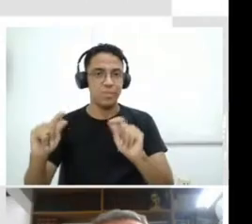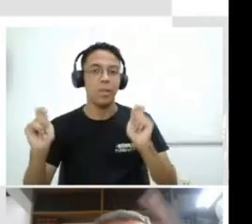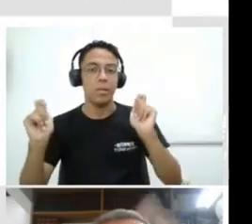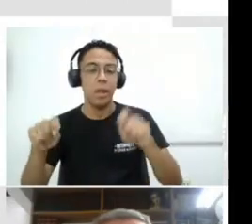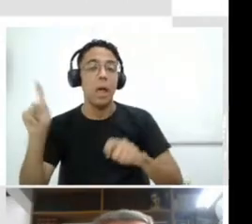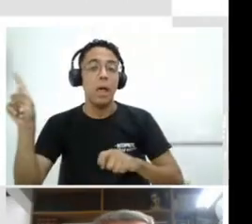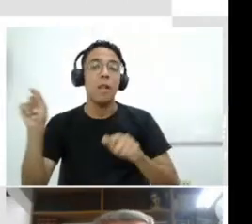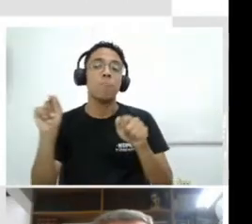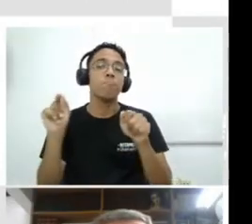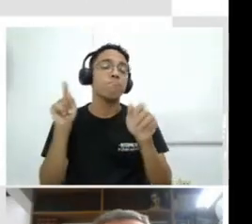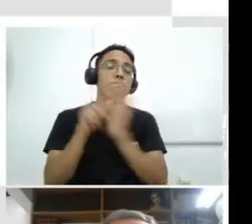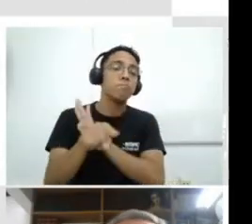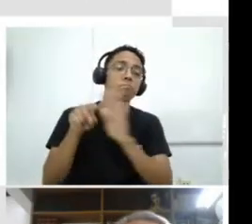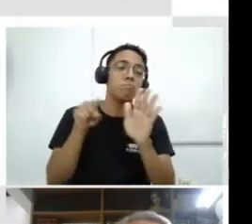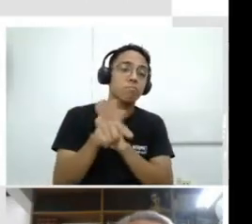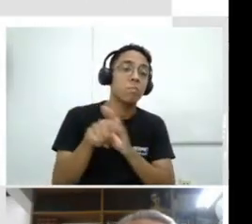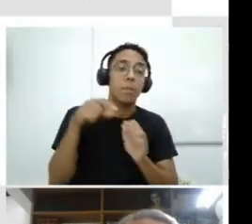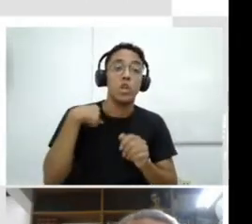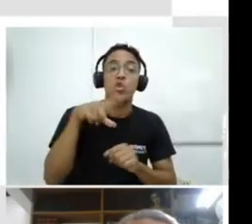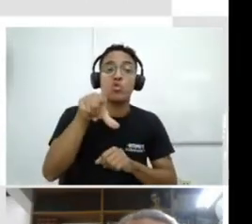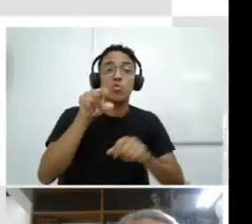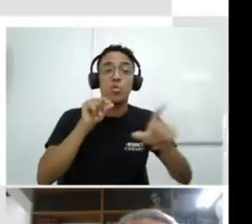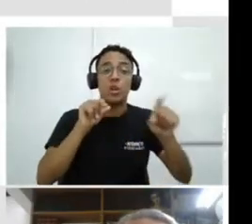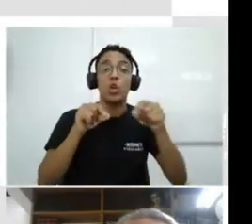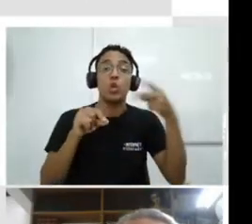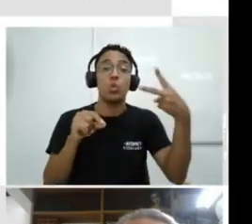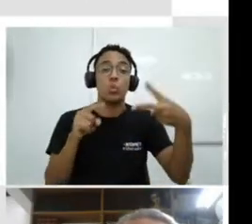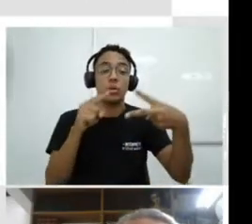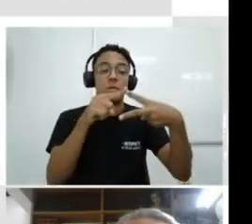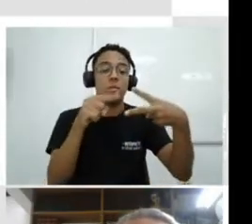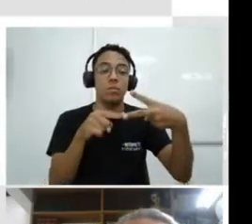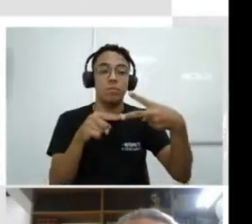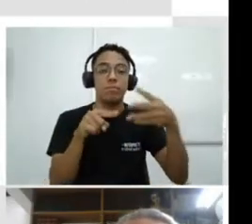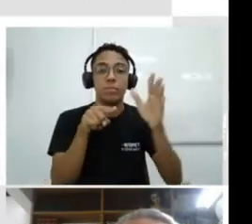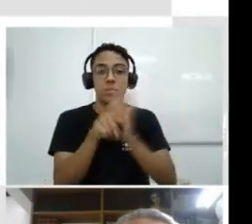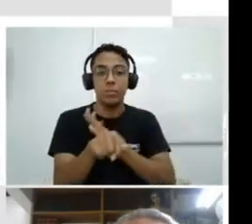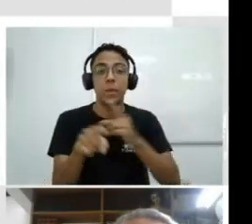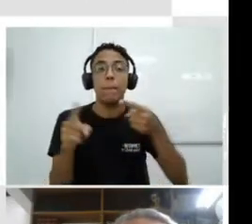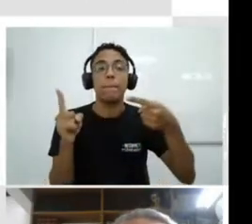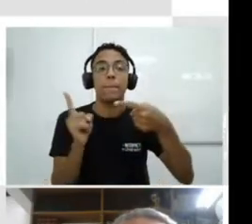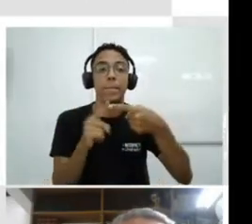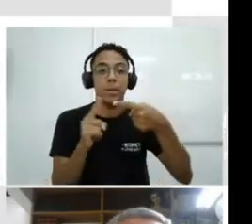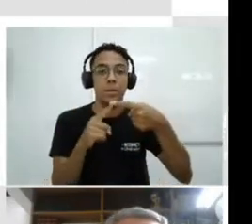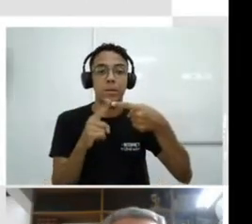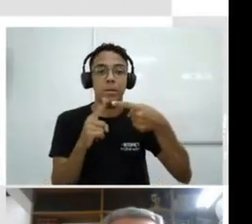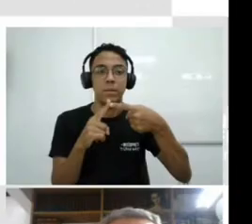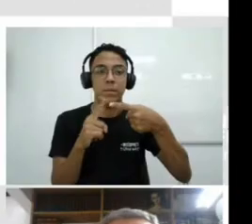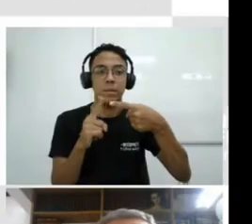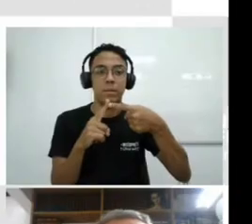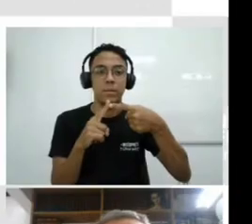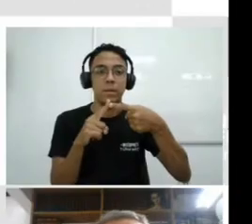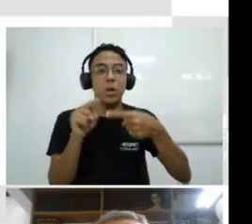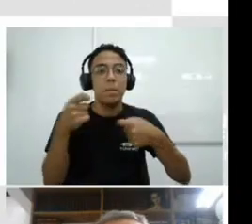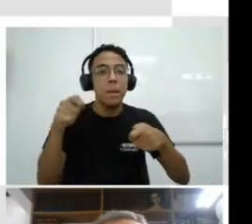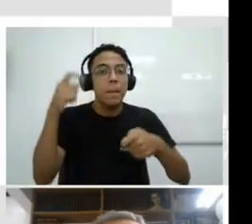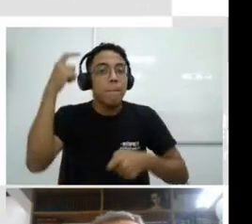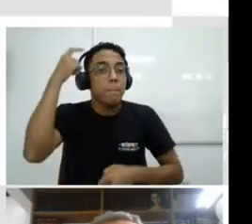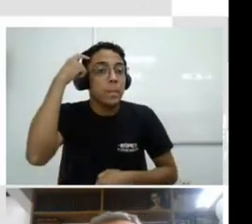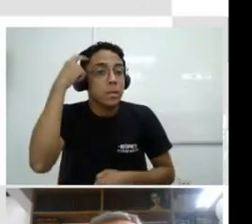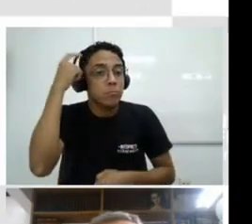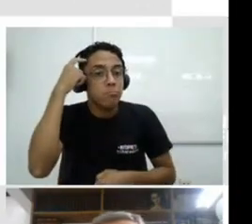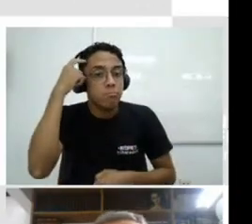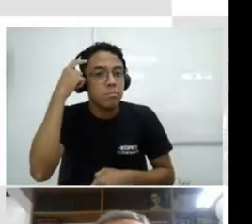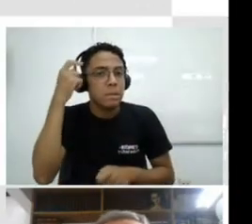fez várias perguntas, mas eu peguei 2 perguntas aqui para vocês. A primeira pergunta é: você pensa que você verá